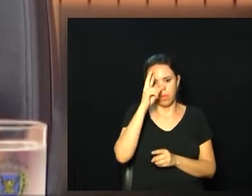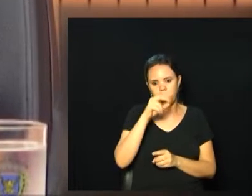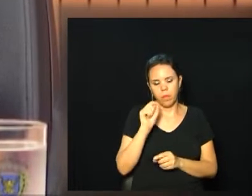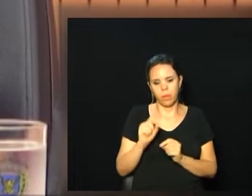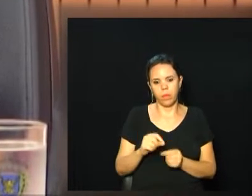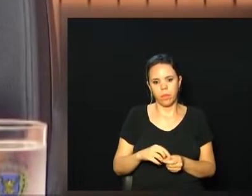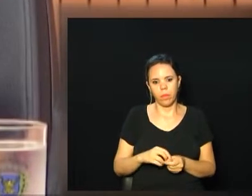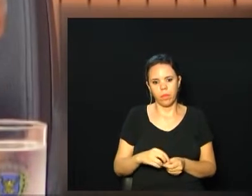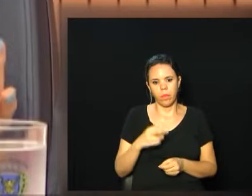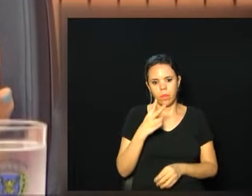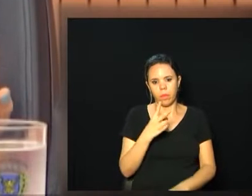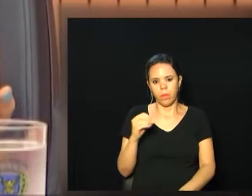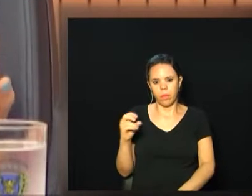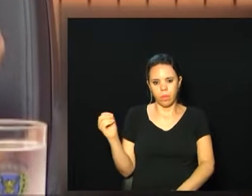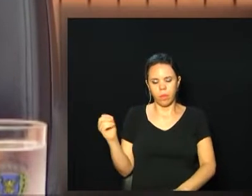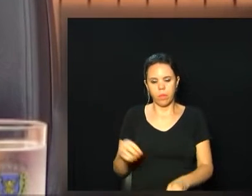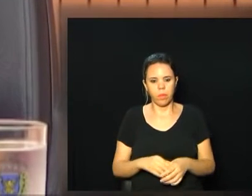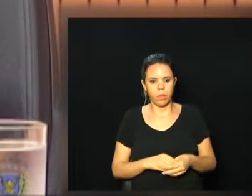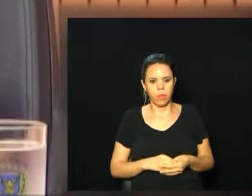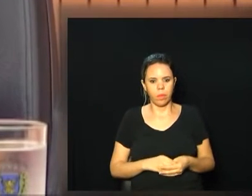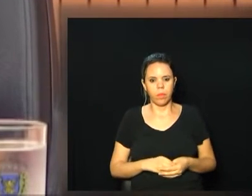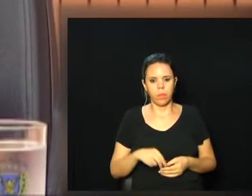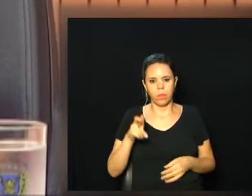de 2020 com